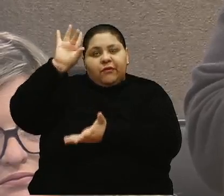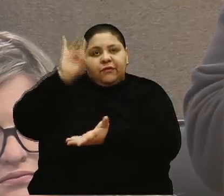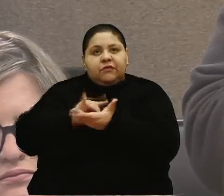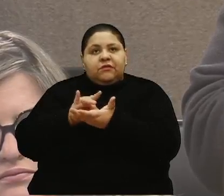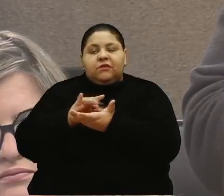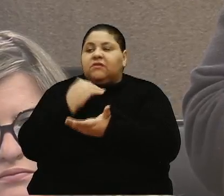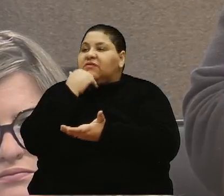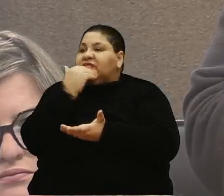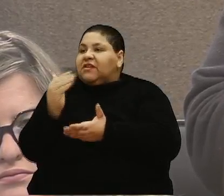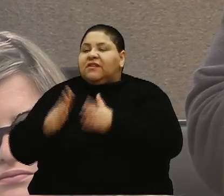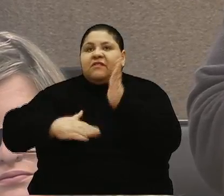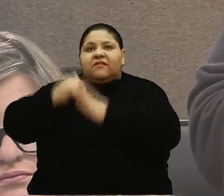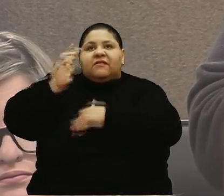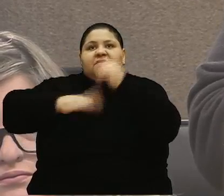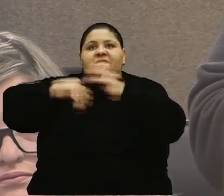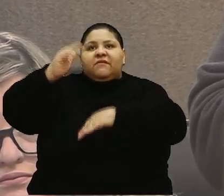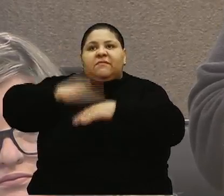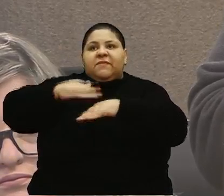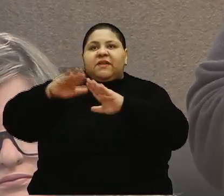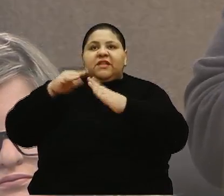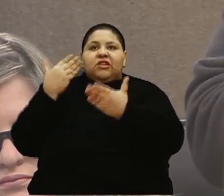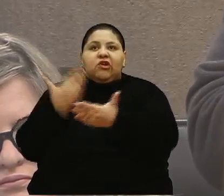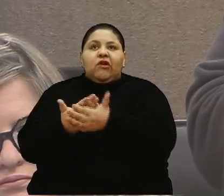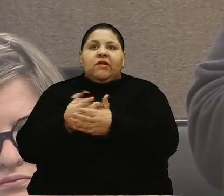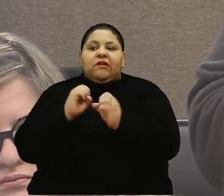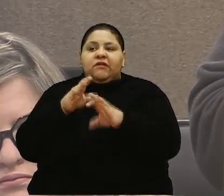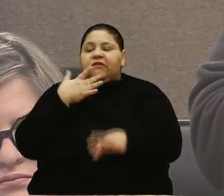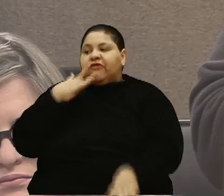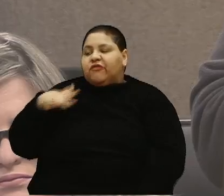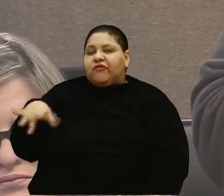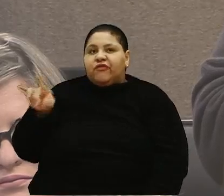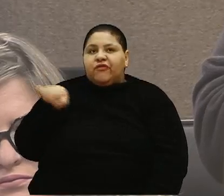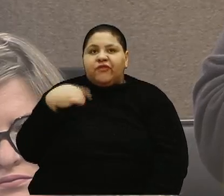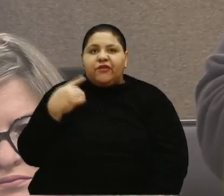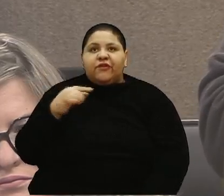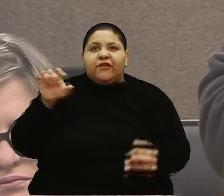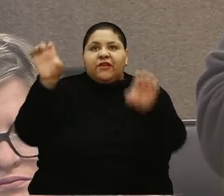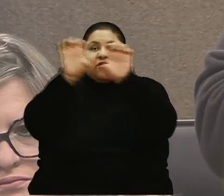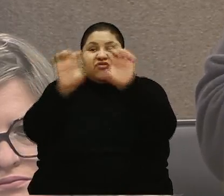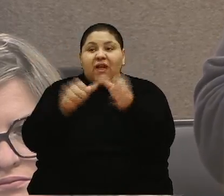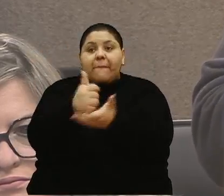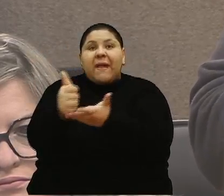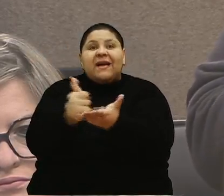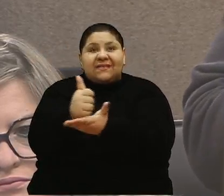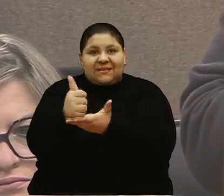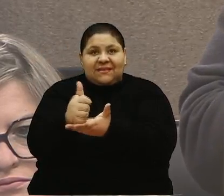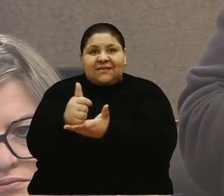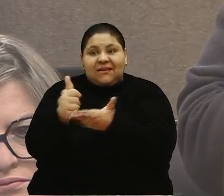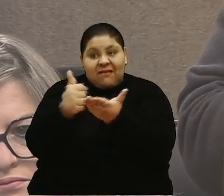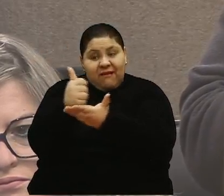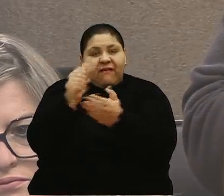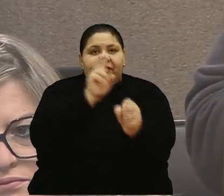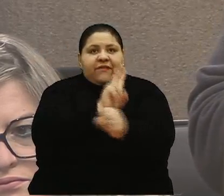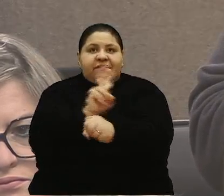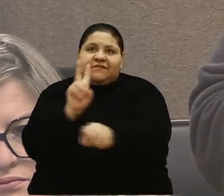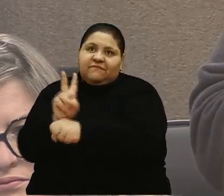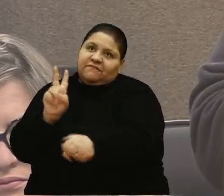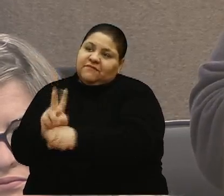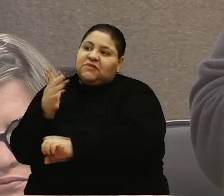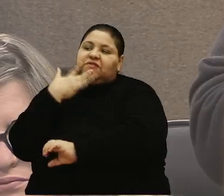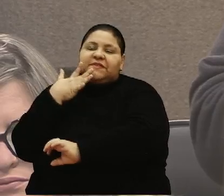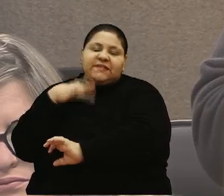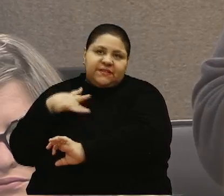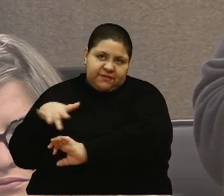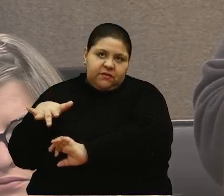Não adianta construir mais escolas de educação infantil se a gente não estruturar a base. E a base é a proteção das nossas